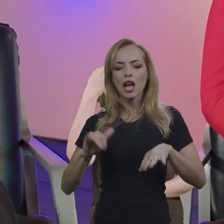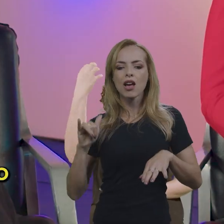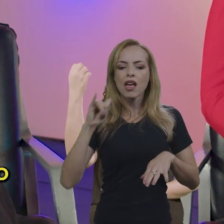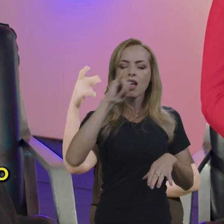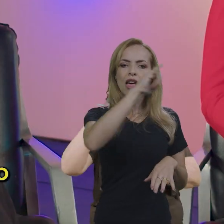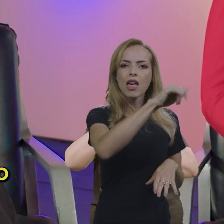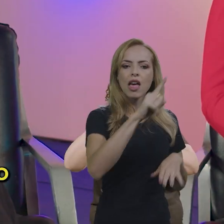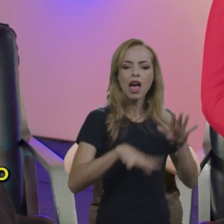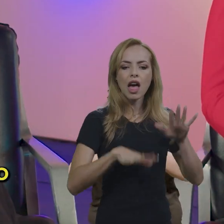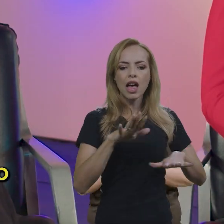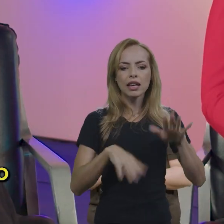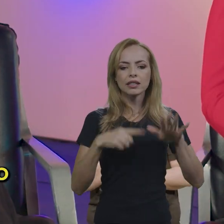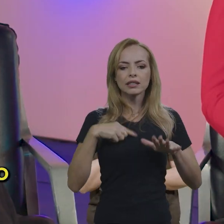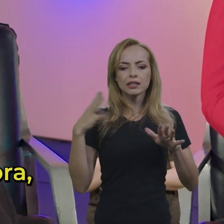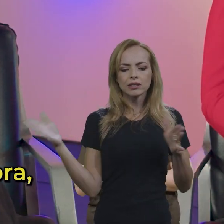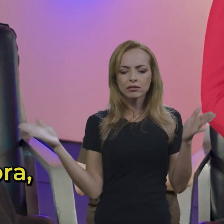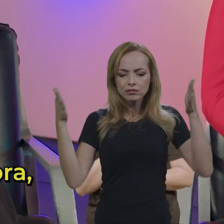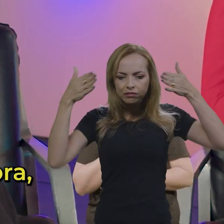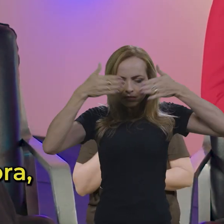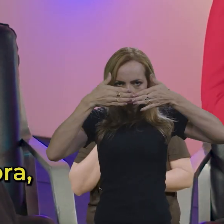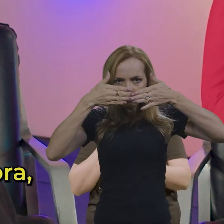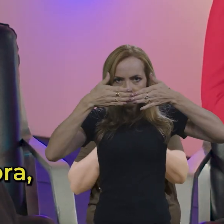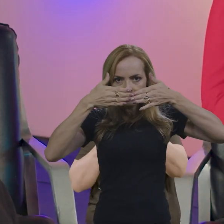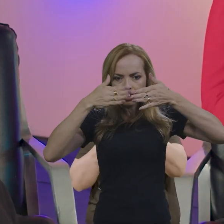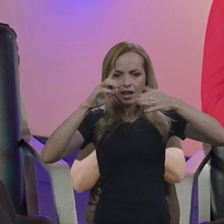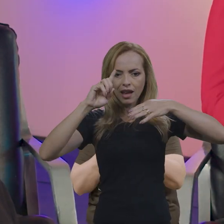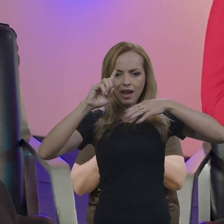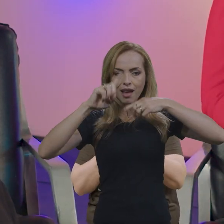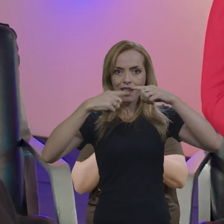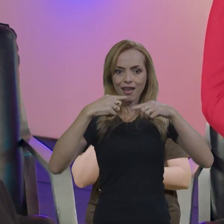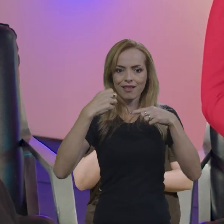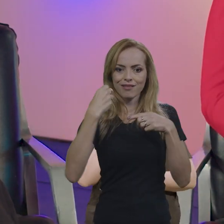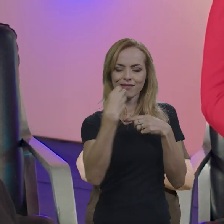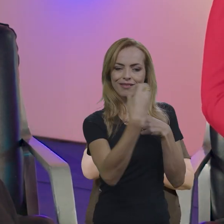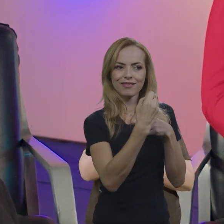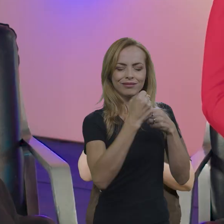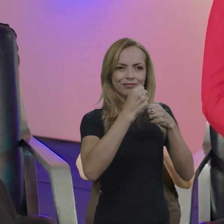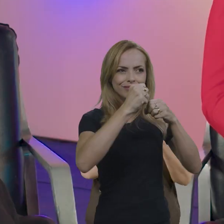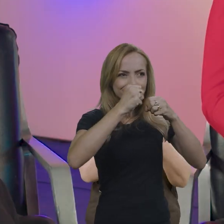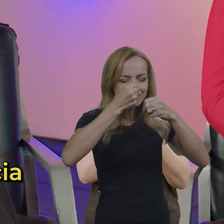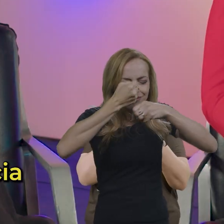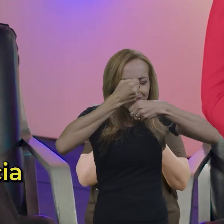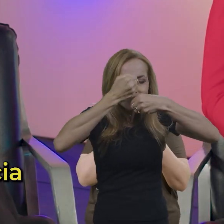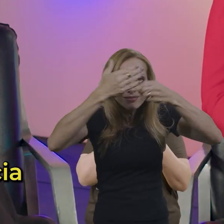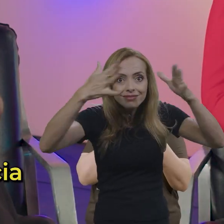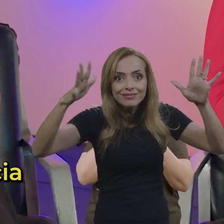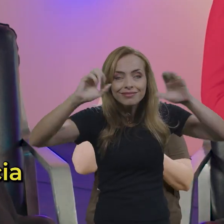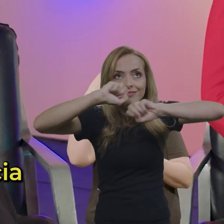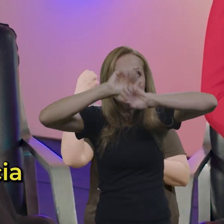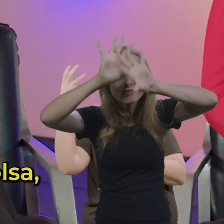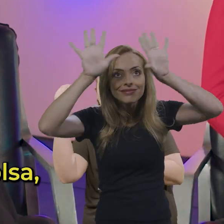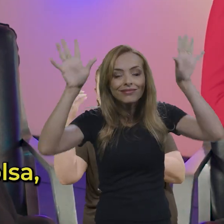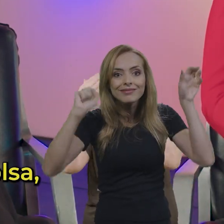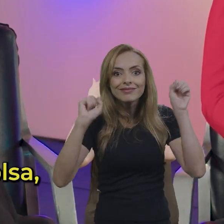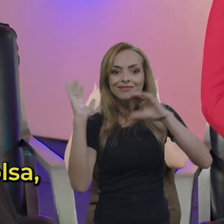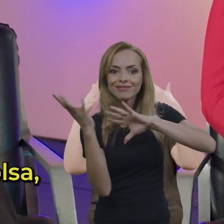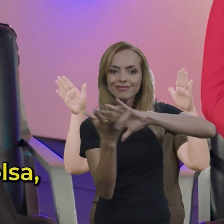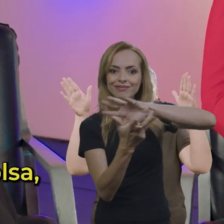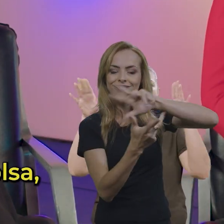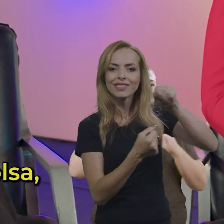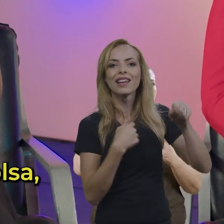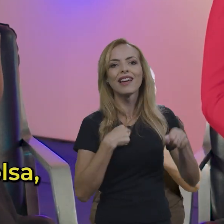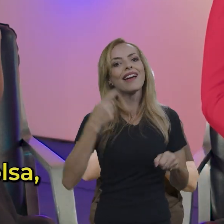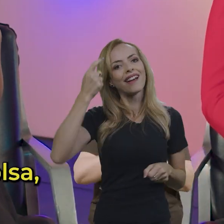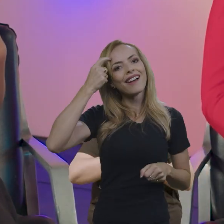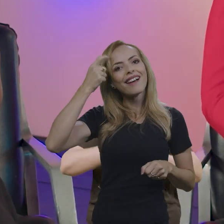gente tem uma ideia muito limitada de mundo. E quando a gente está lá fora, a gente vê, nossa, o tanto que o mundo é grande. E eu tenho essa consciência de que se não fosse